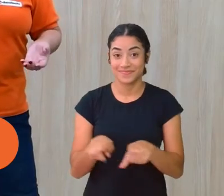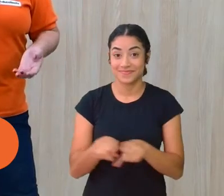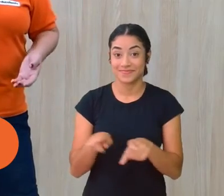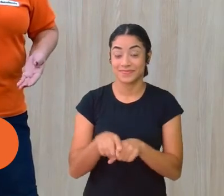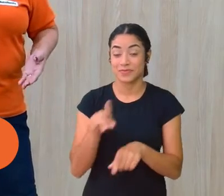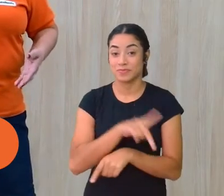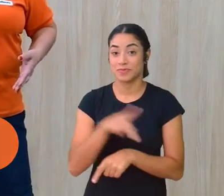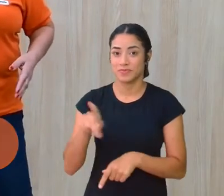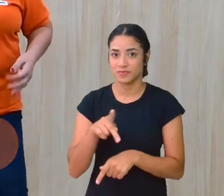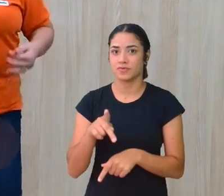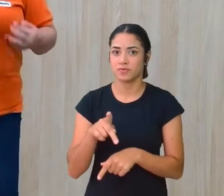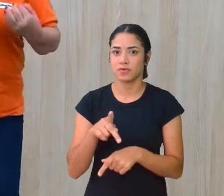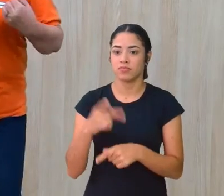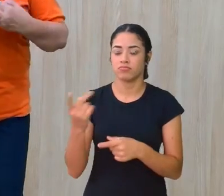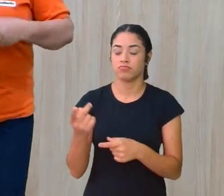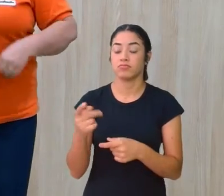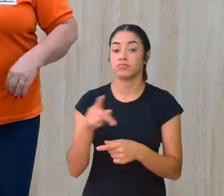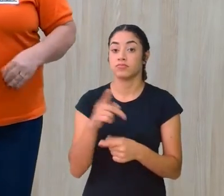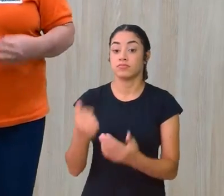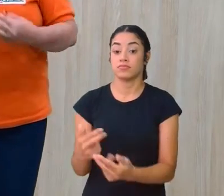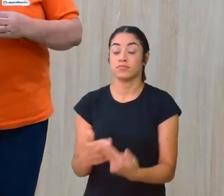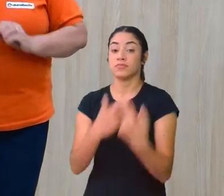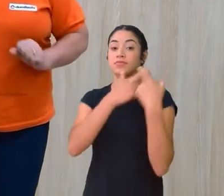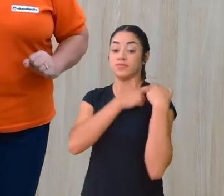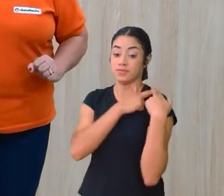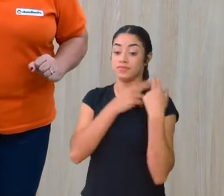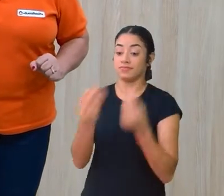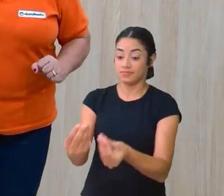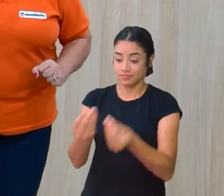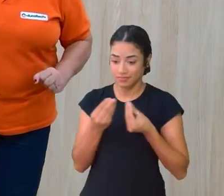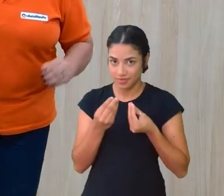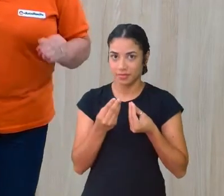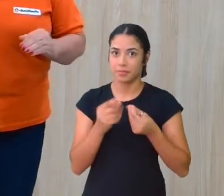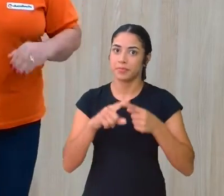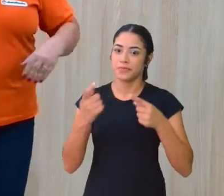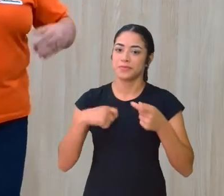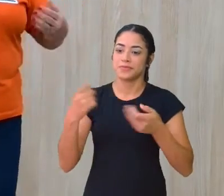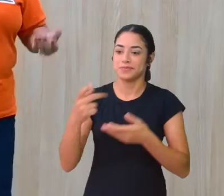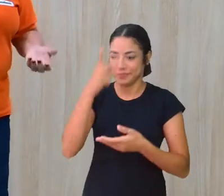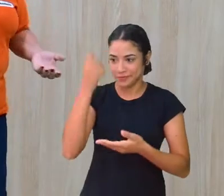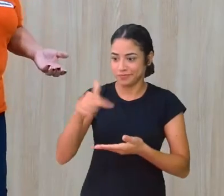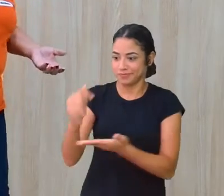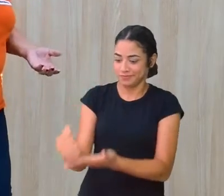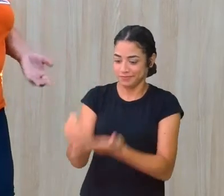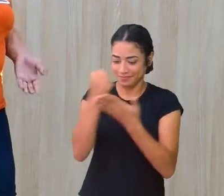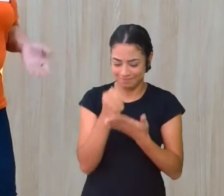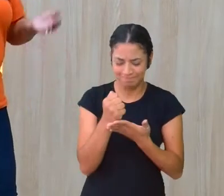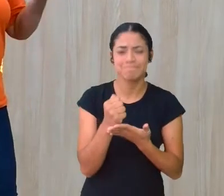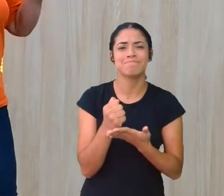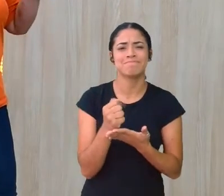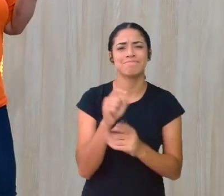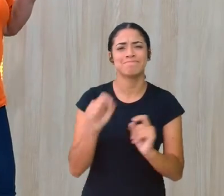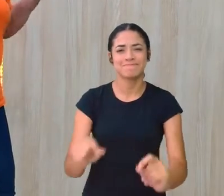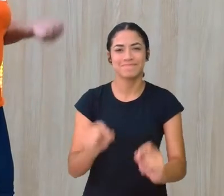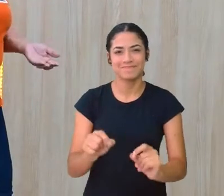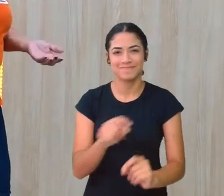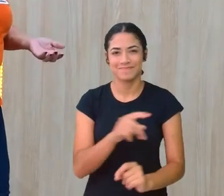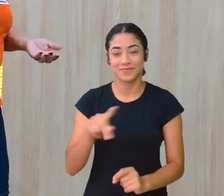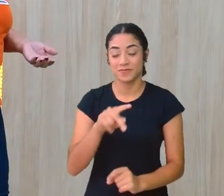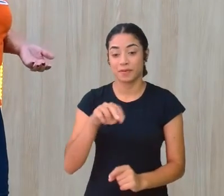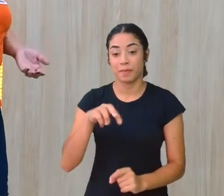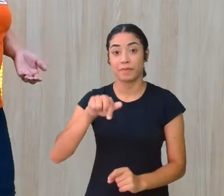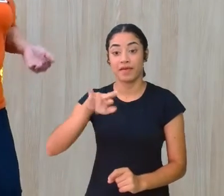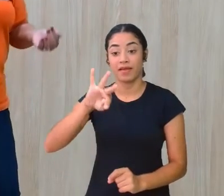me deu essa missão e eu fui buscar alguém para me ajudar. E aí, trouxe para vocês a professora Marta